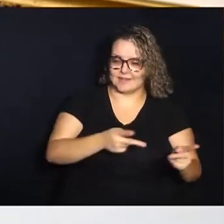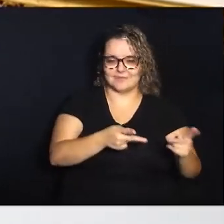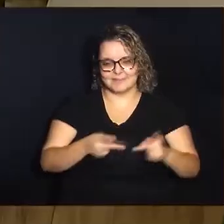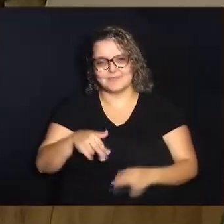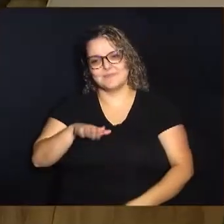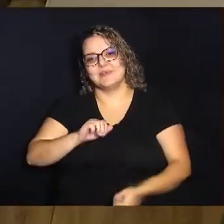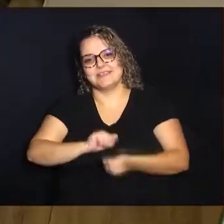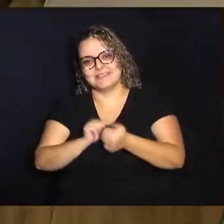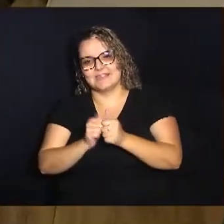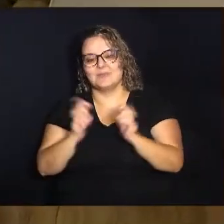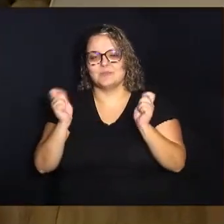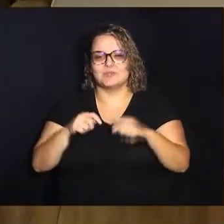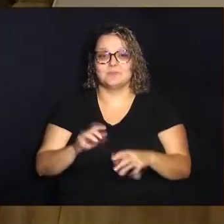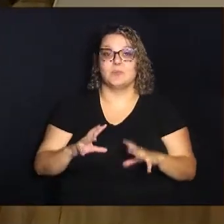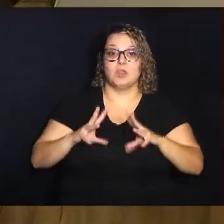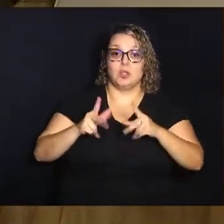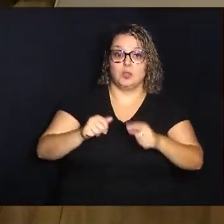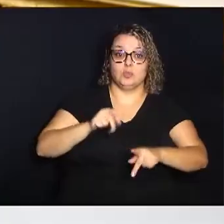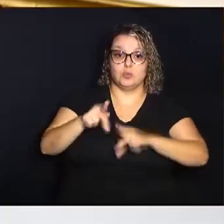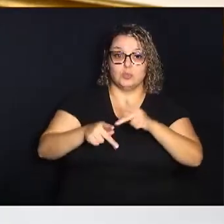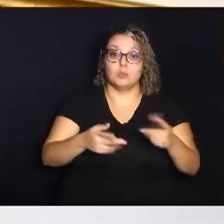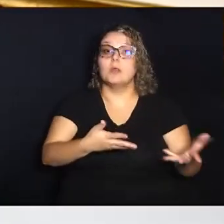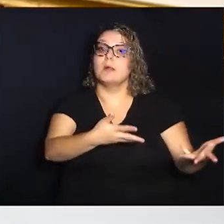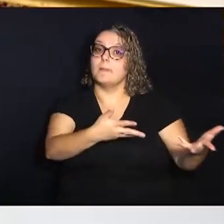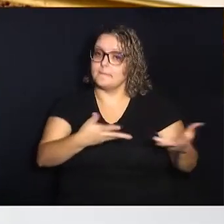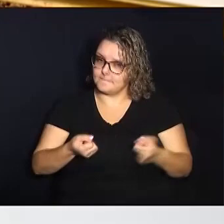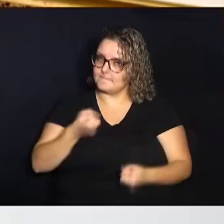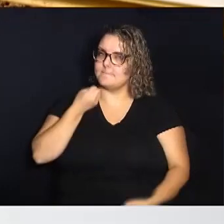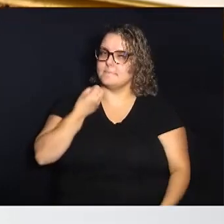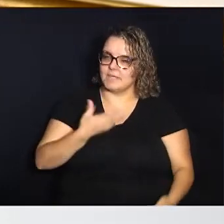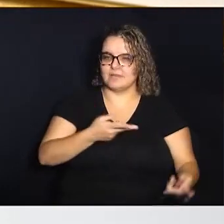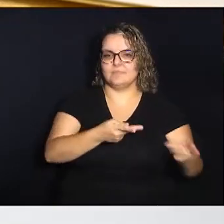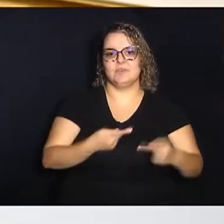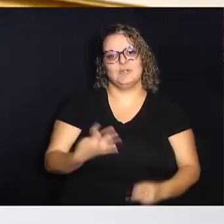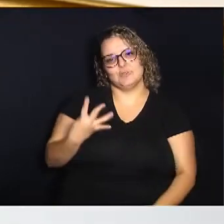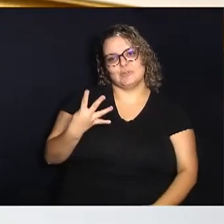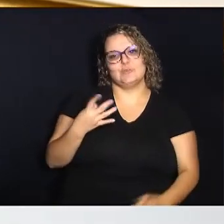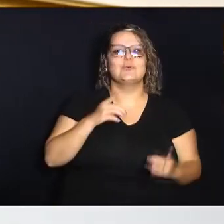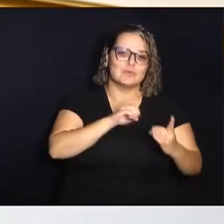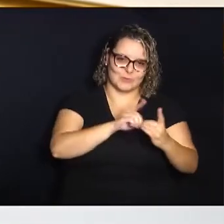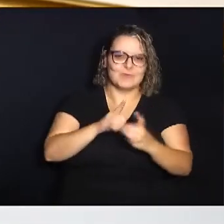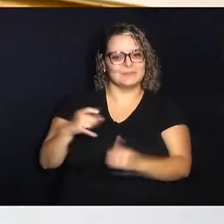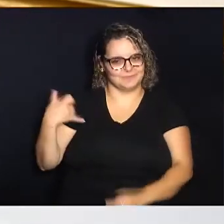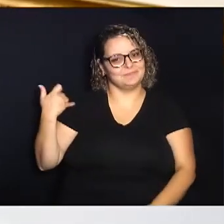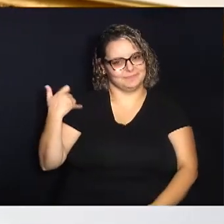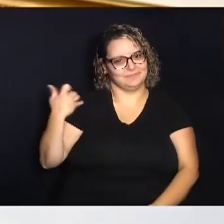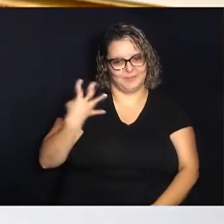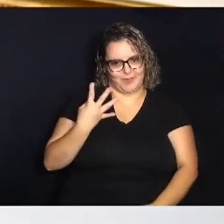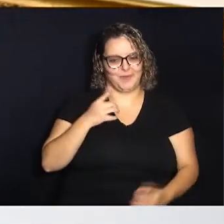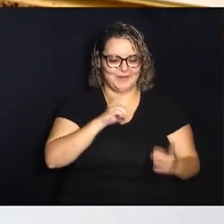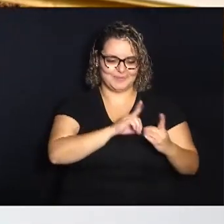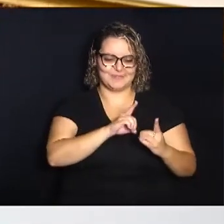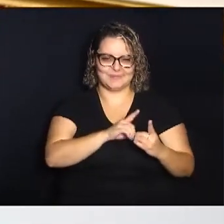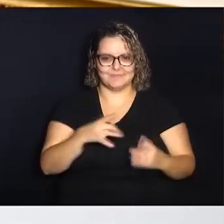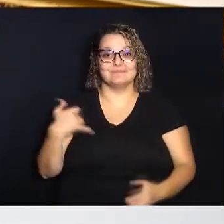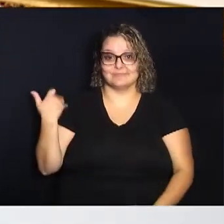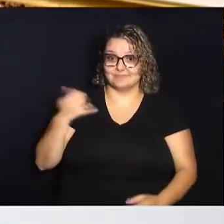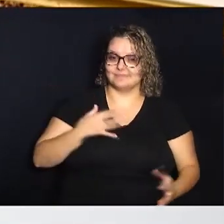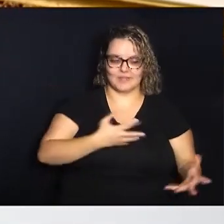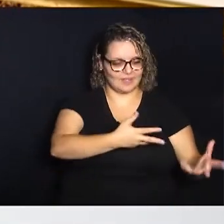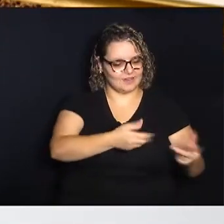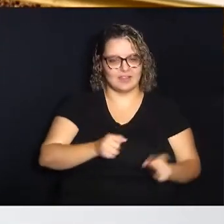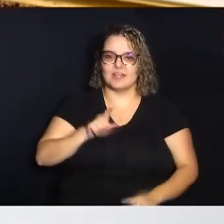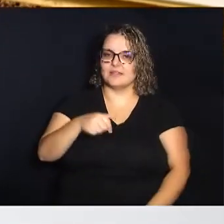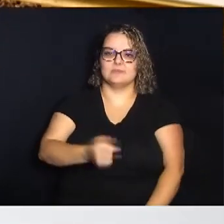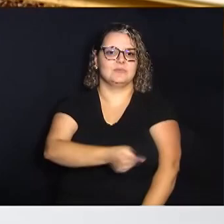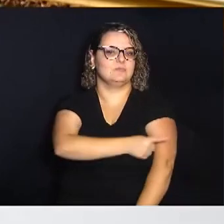adequado possível. Todo o público é bem-vindo. A partir de 4 aninhos a gente atende a criançada da educação infantil a partir de 4 anos, depois